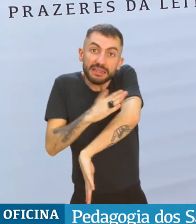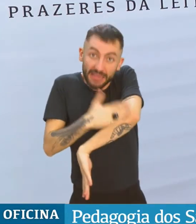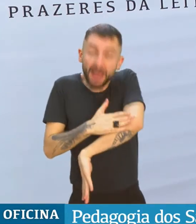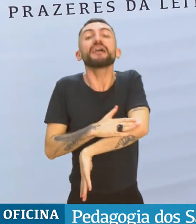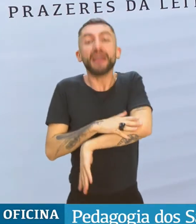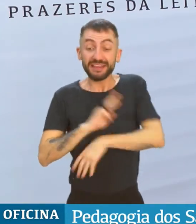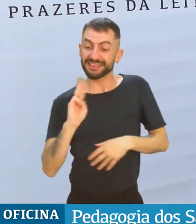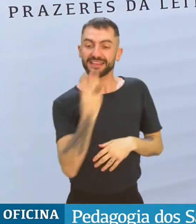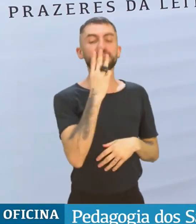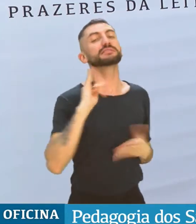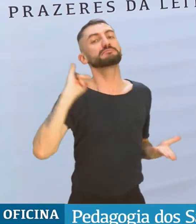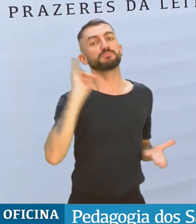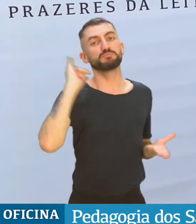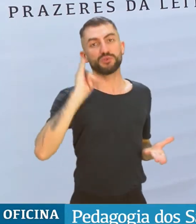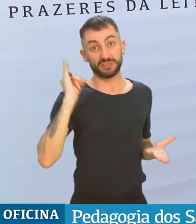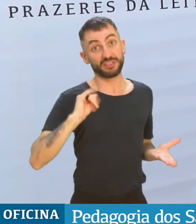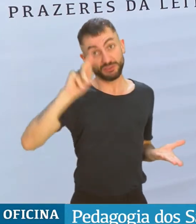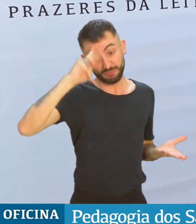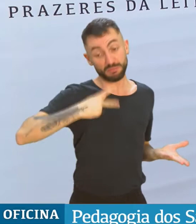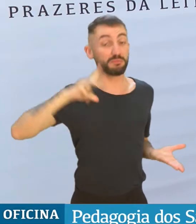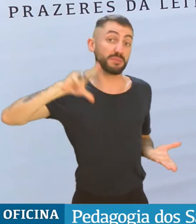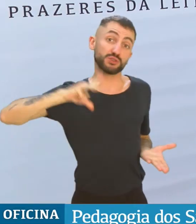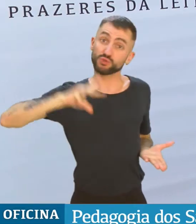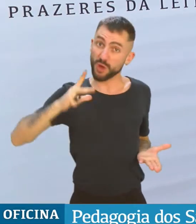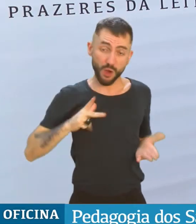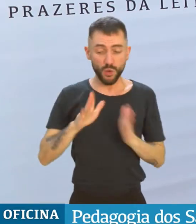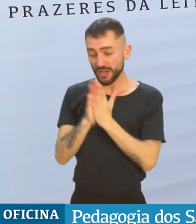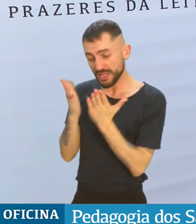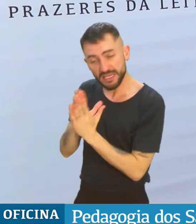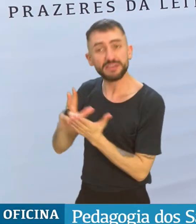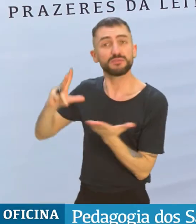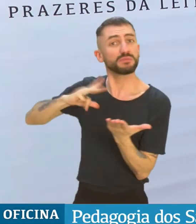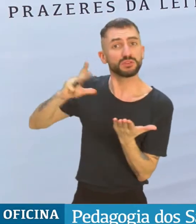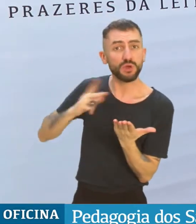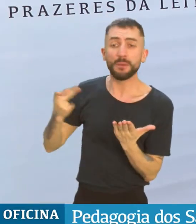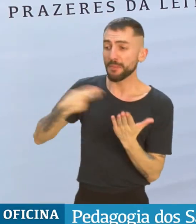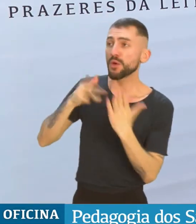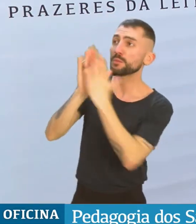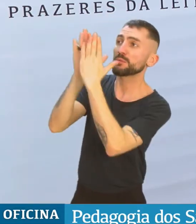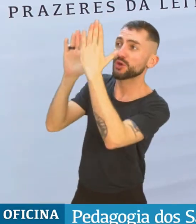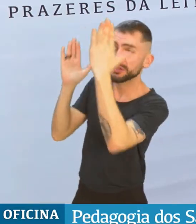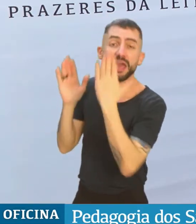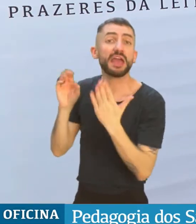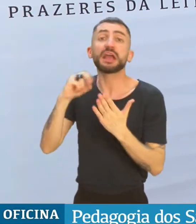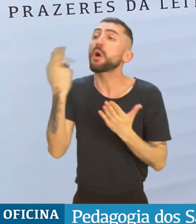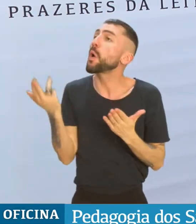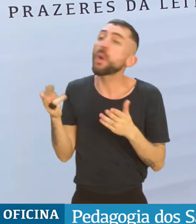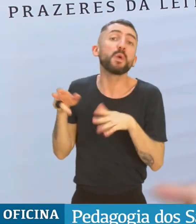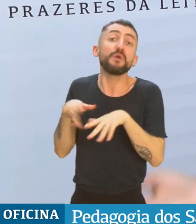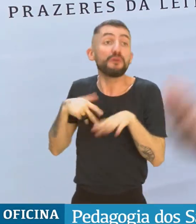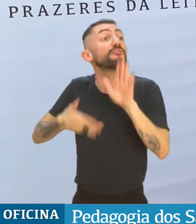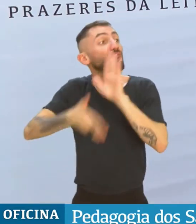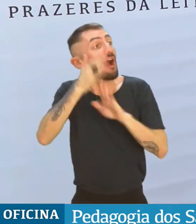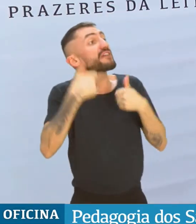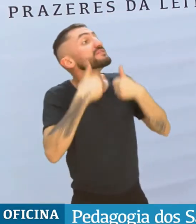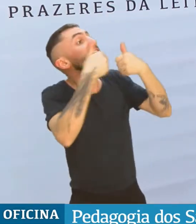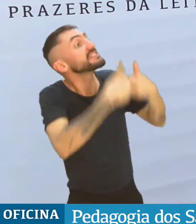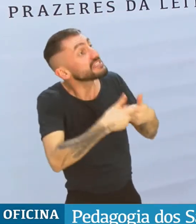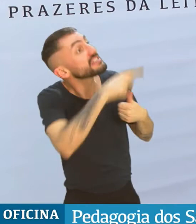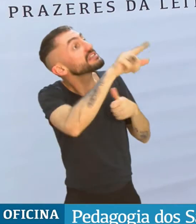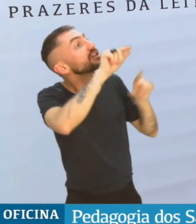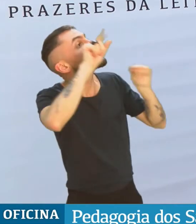individual. Você com você mesmo, seus livros, a sua biblioteca ou a biblioteca que você vai visitar. E